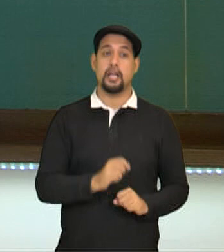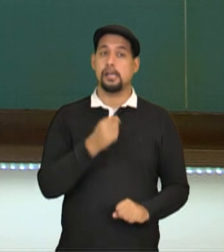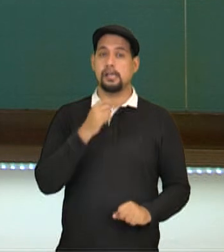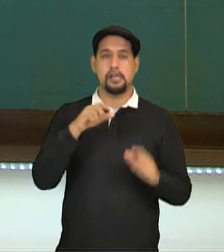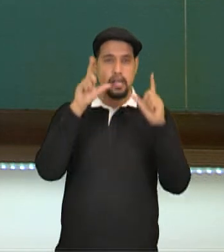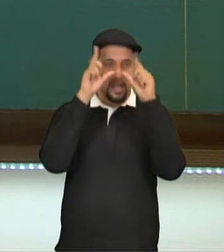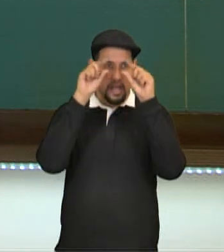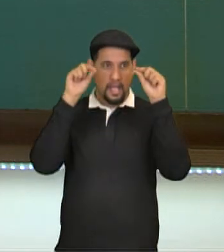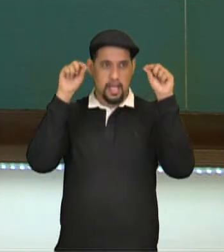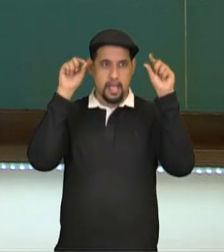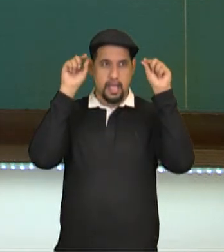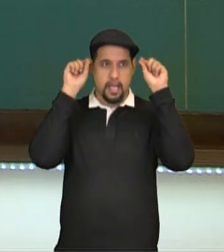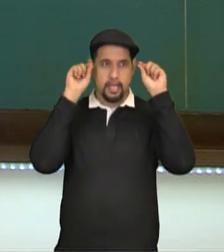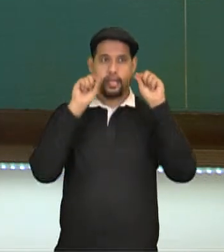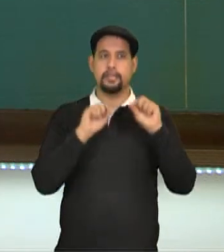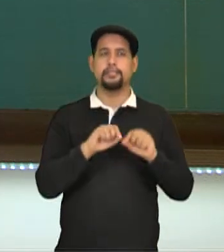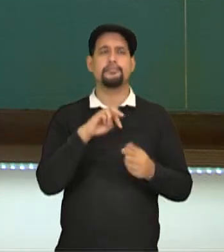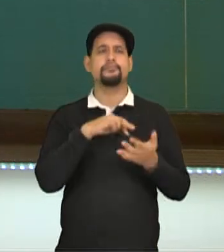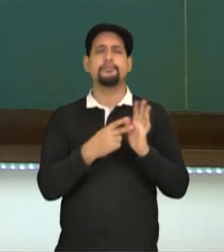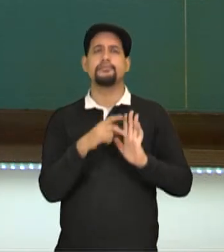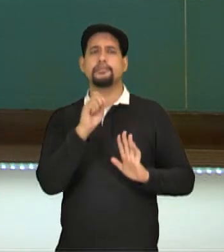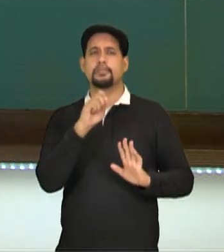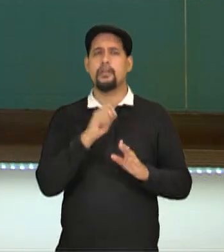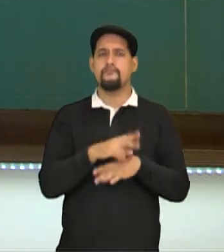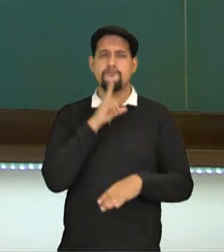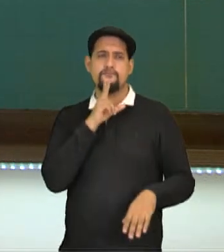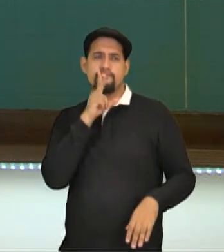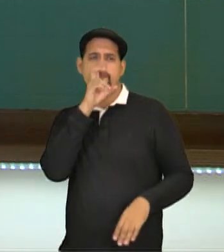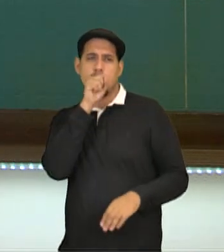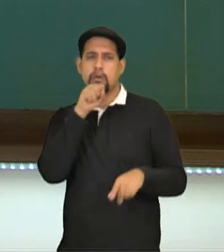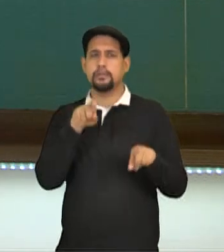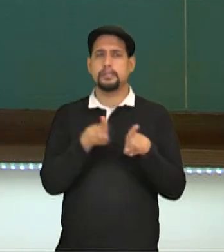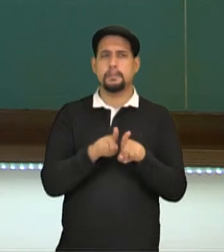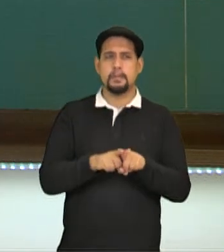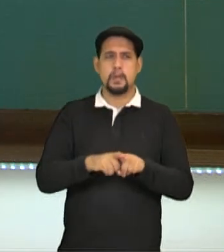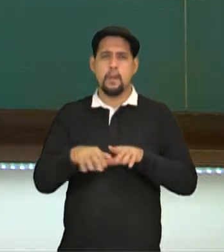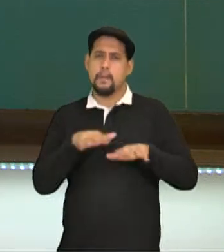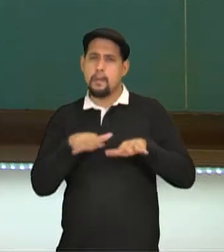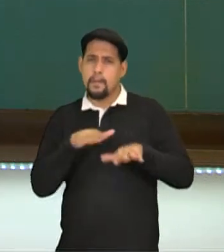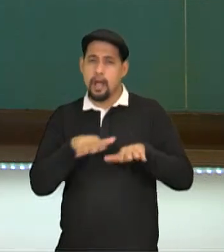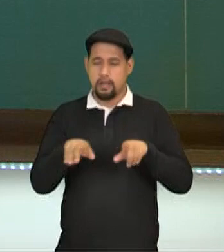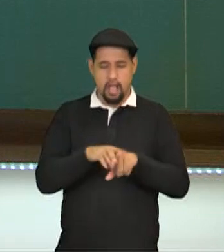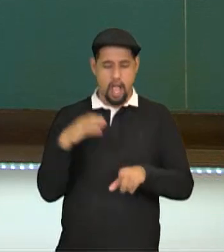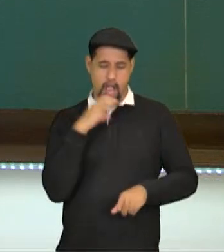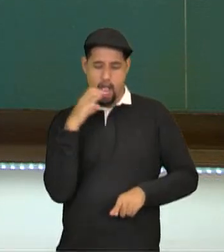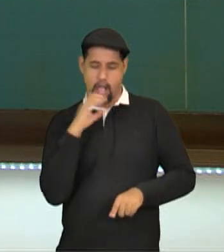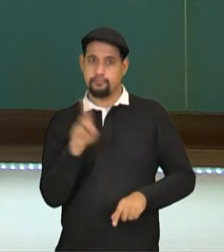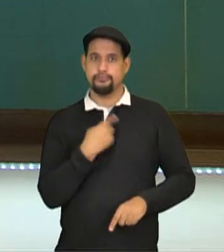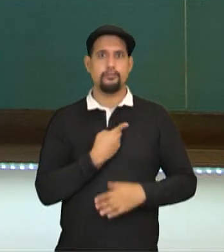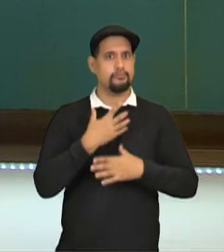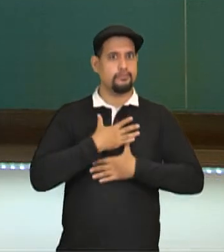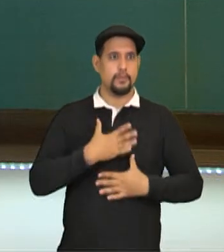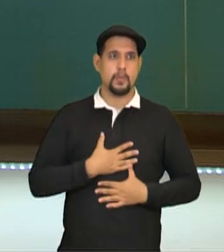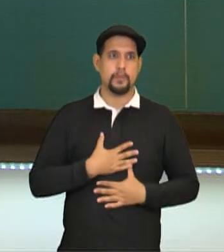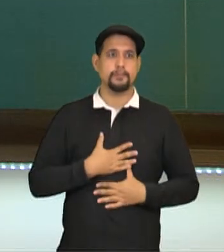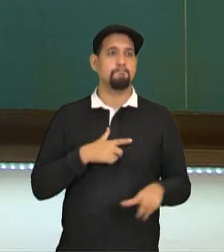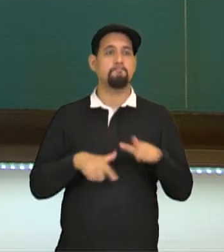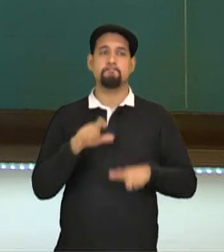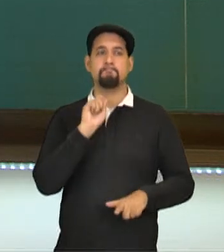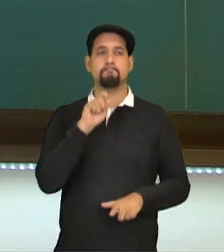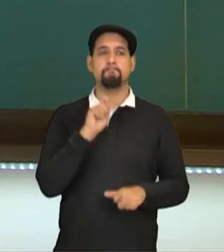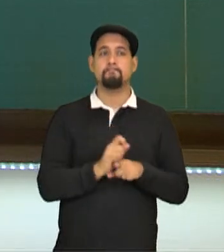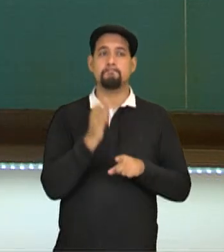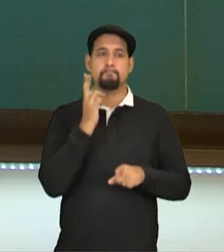que significa o ato de fortificar e dar agilidade ao nosso corpo. Ela trabalha com